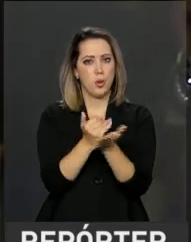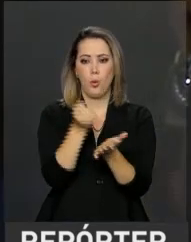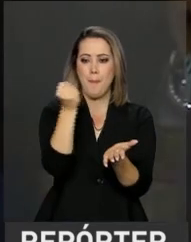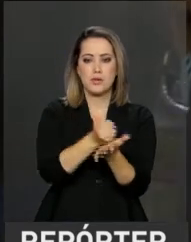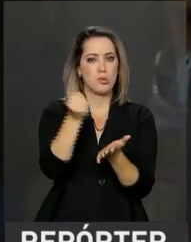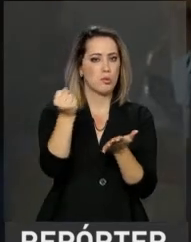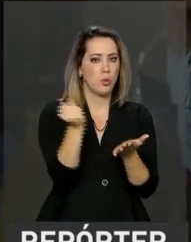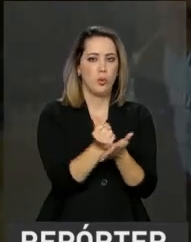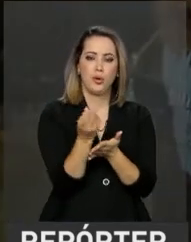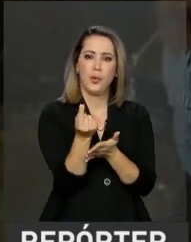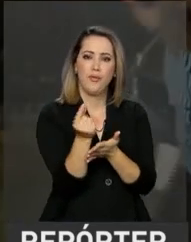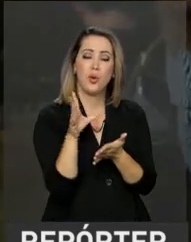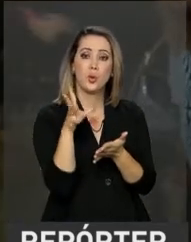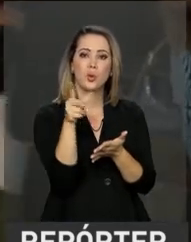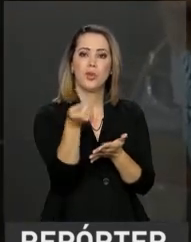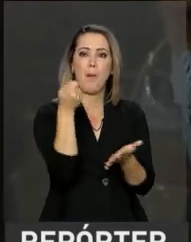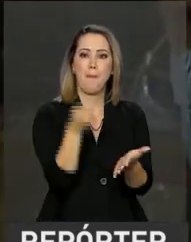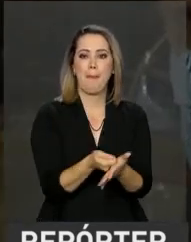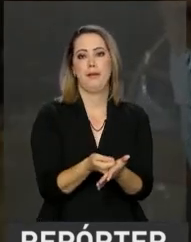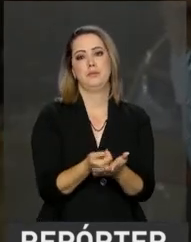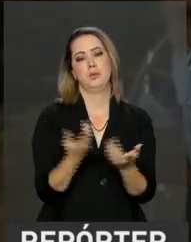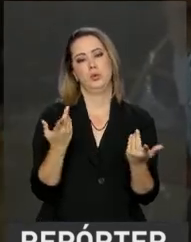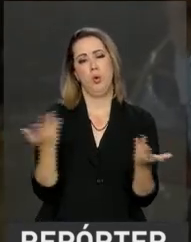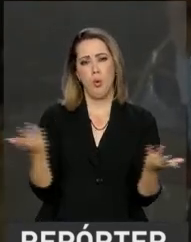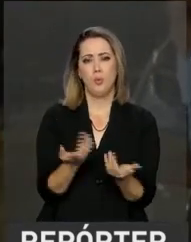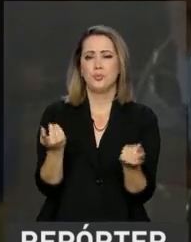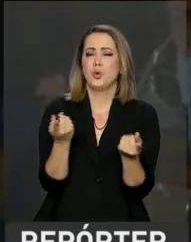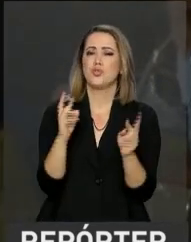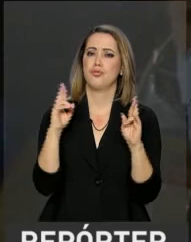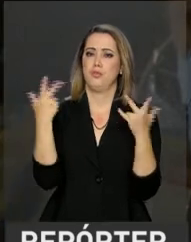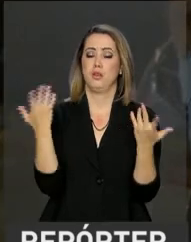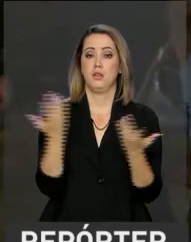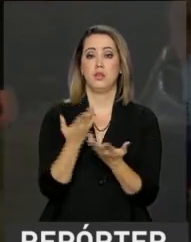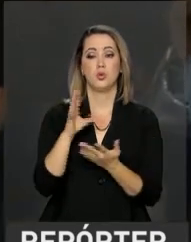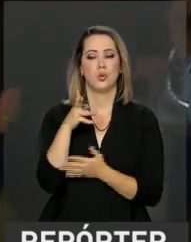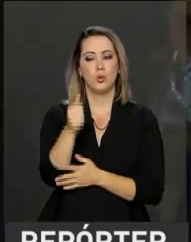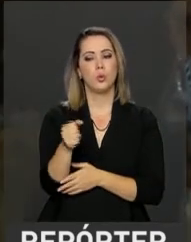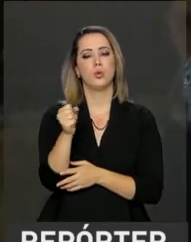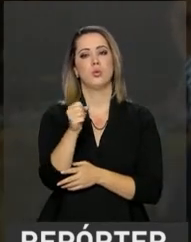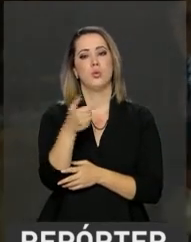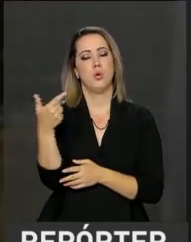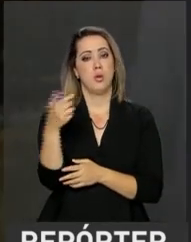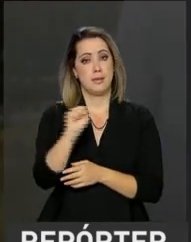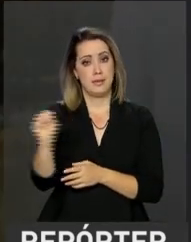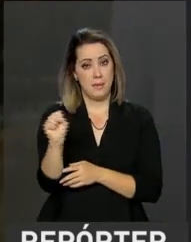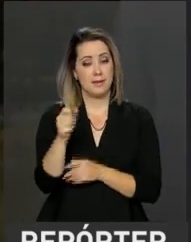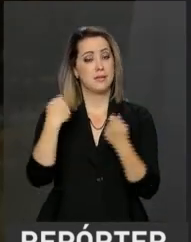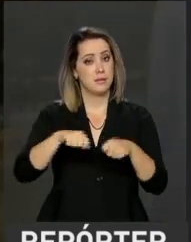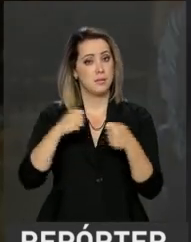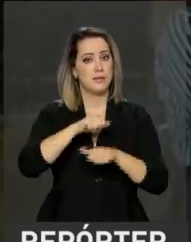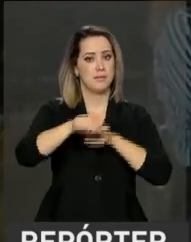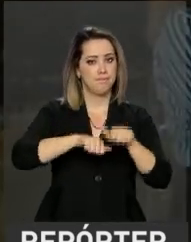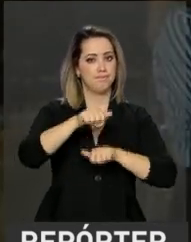total do empréstimo ao contrário do que acontece hoje em que a renovação semestral de acordo com reajustes das